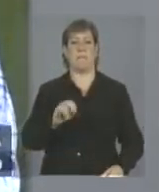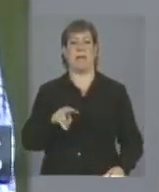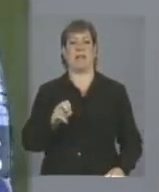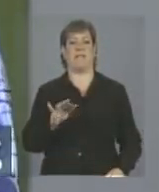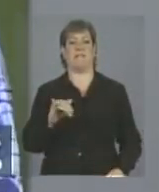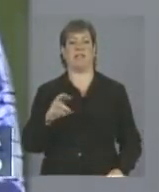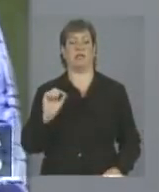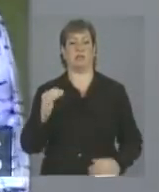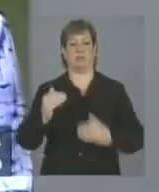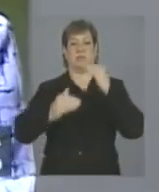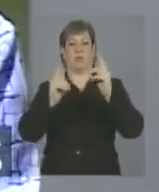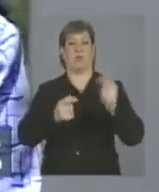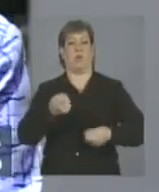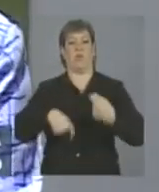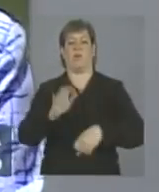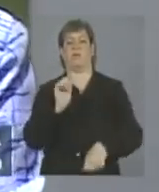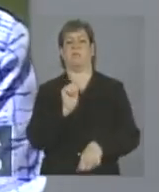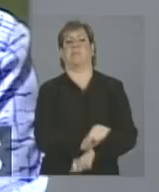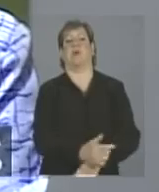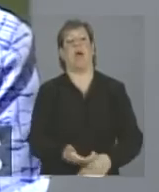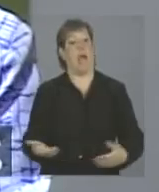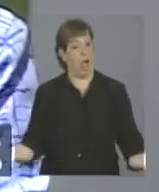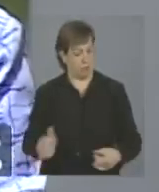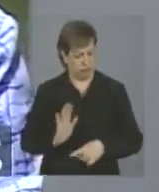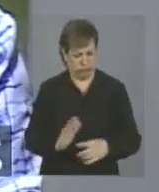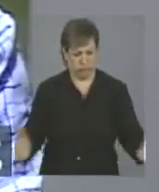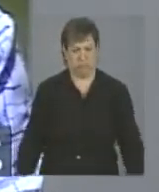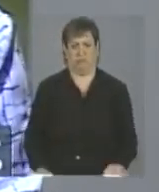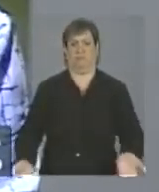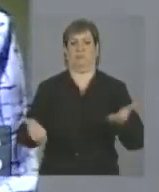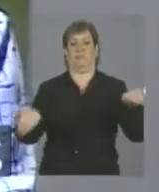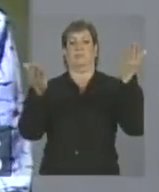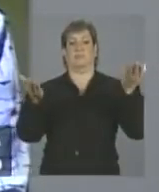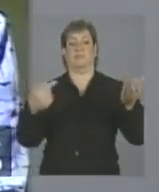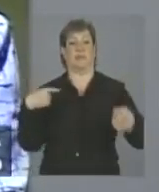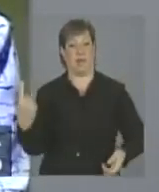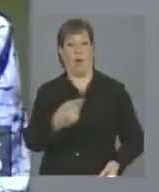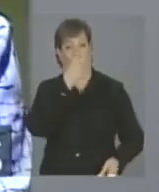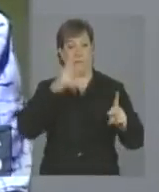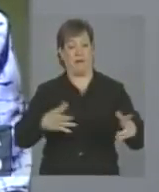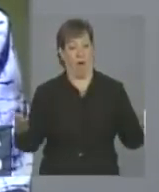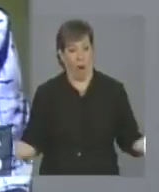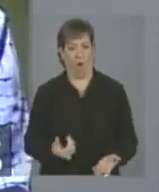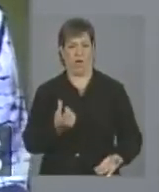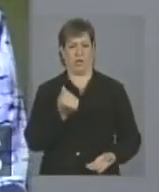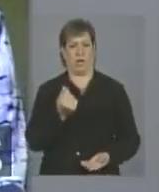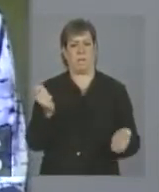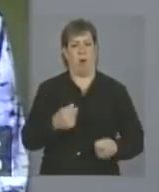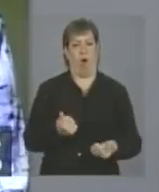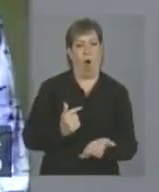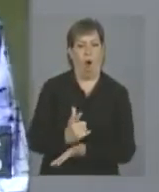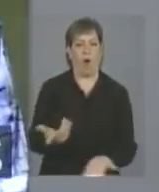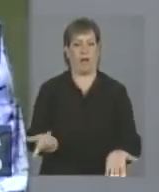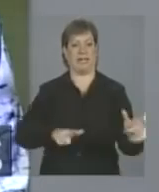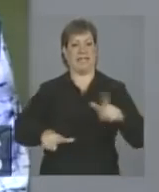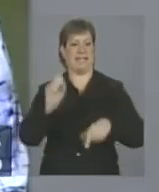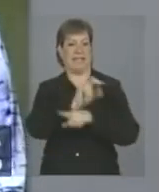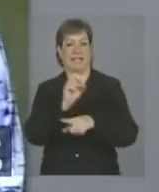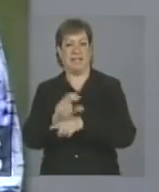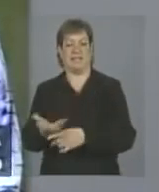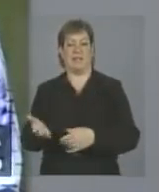do desenvolvimento econômico, transformamos esse povo em consumidor, em trabalhador, em